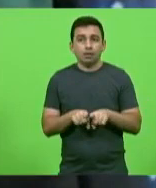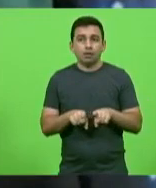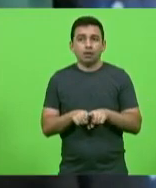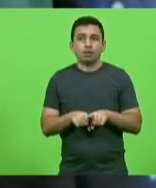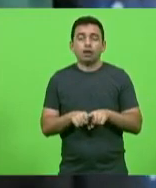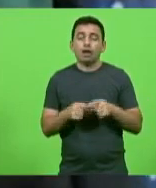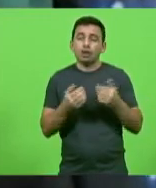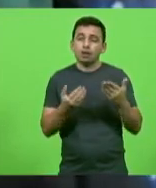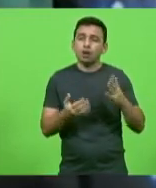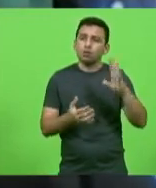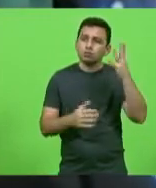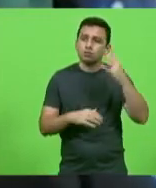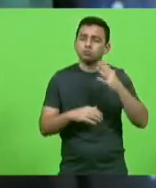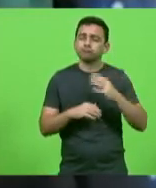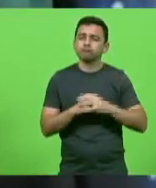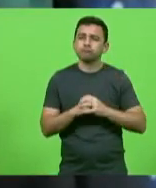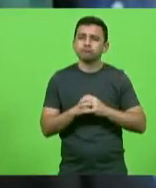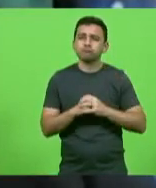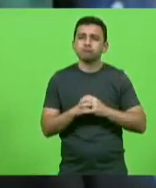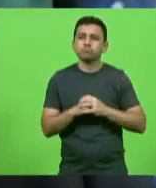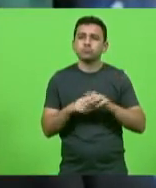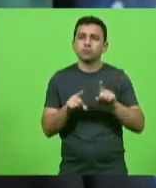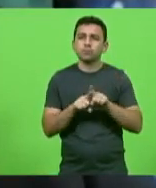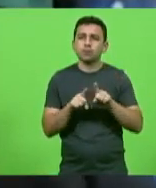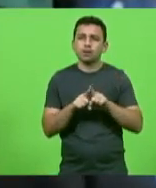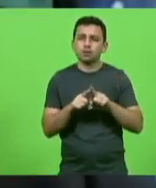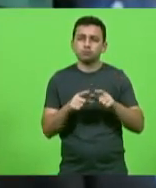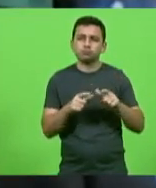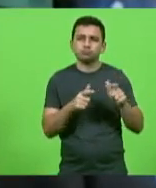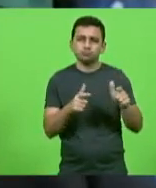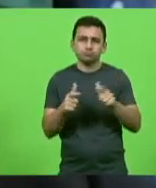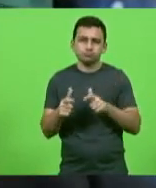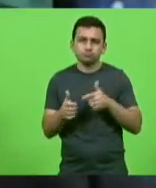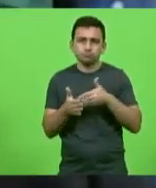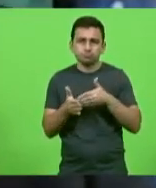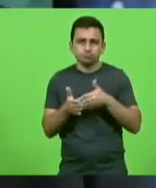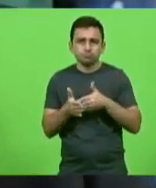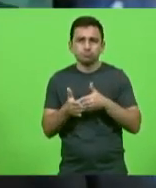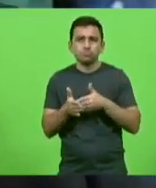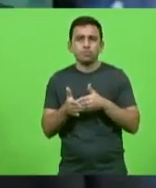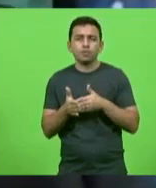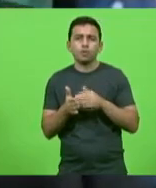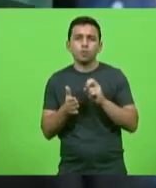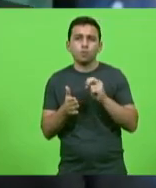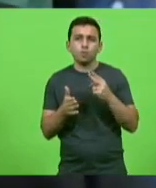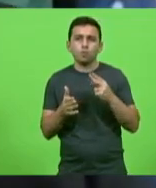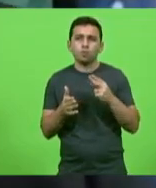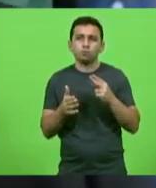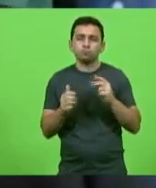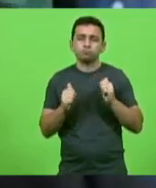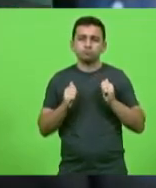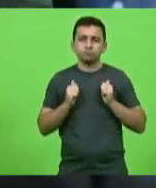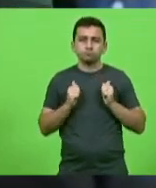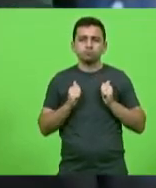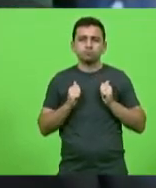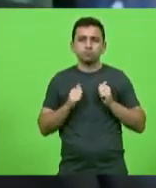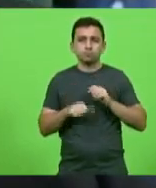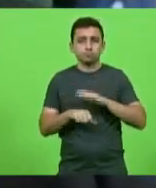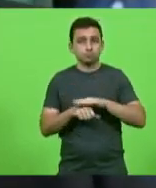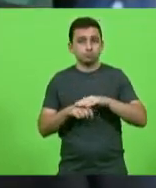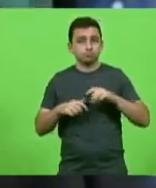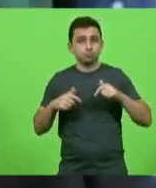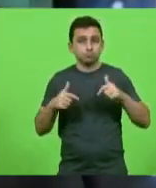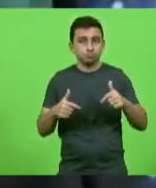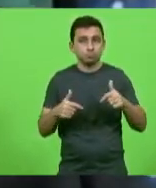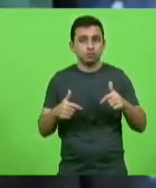circunstâncias prática se envolver em um posto de ditado ou condicionado a ação ou a omissão do agente